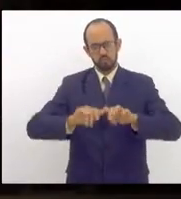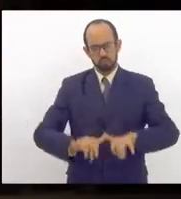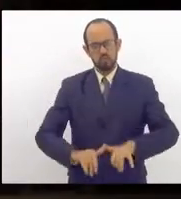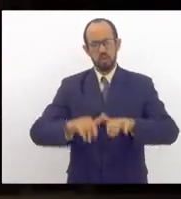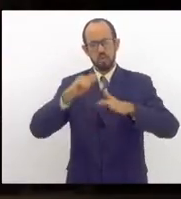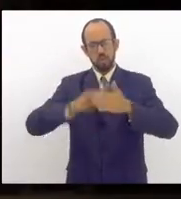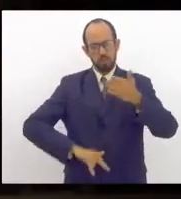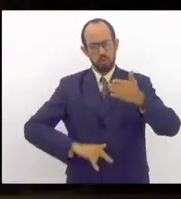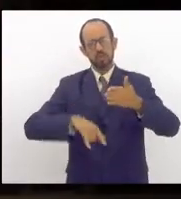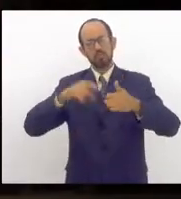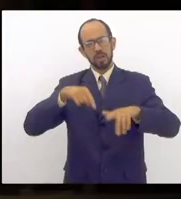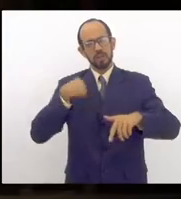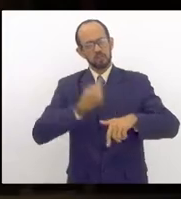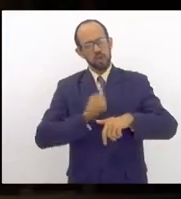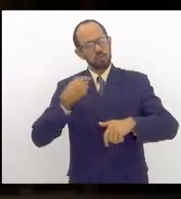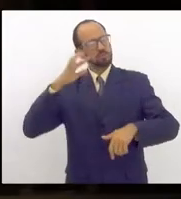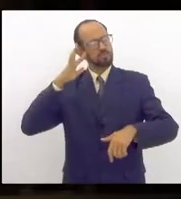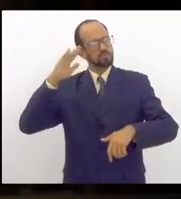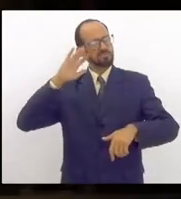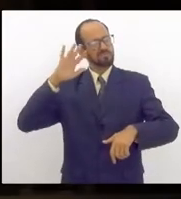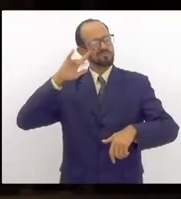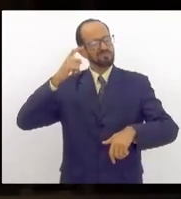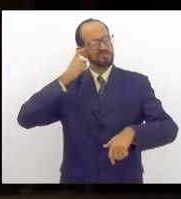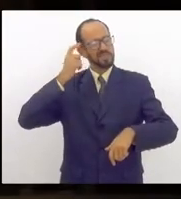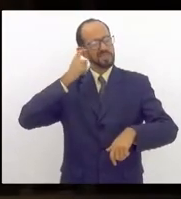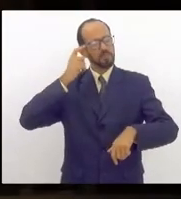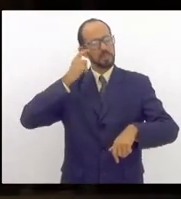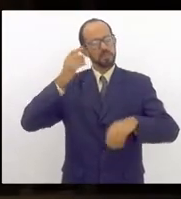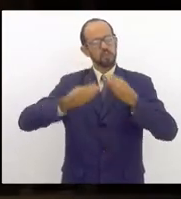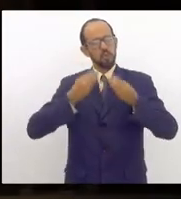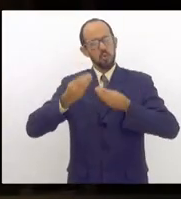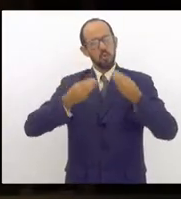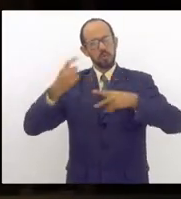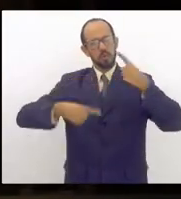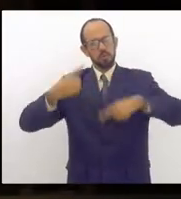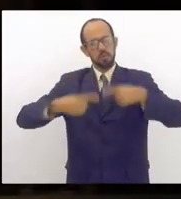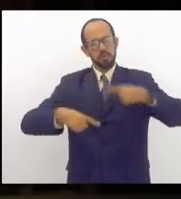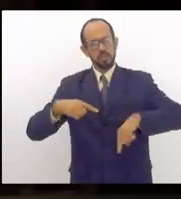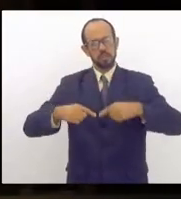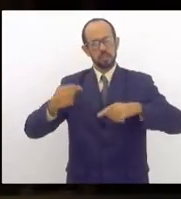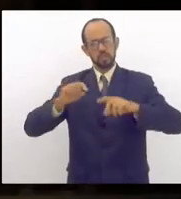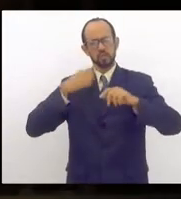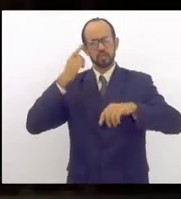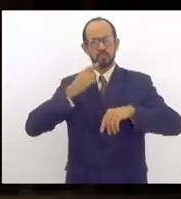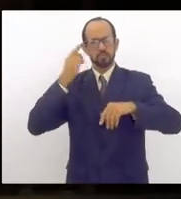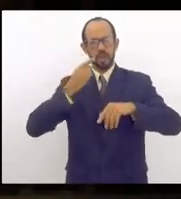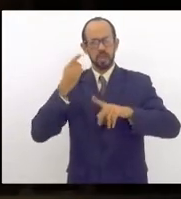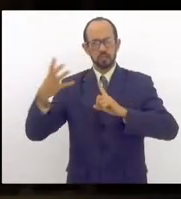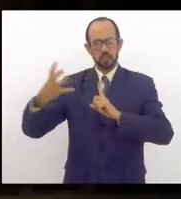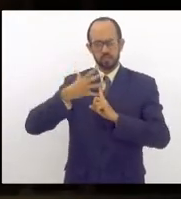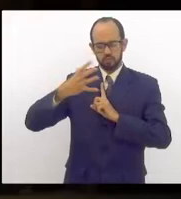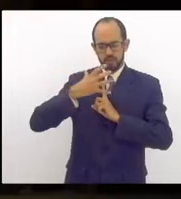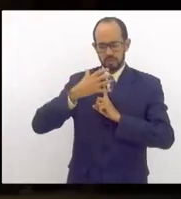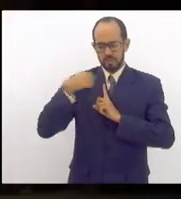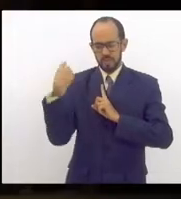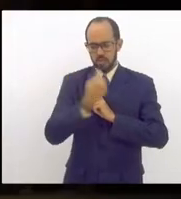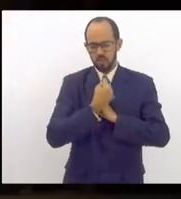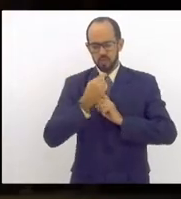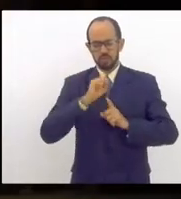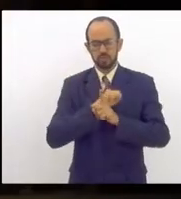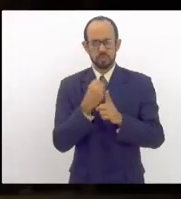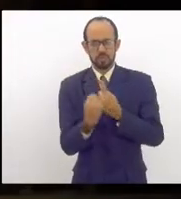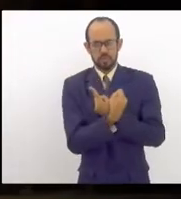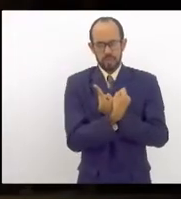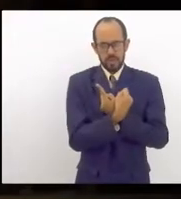fazer uma reflexão né do quanto que a política daqueles que são eleitos nos afetam diretamente né